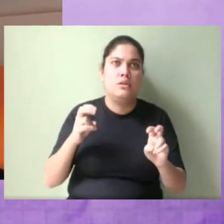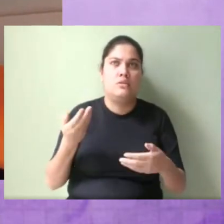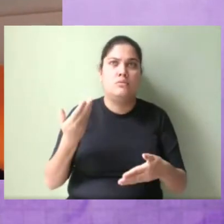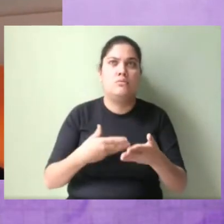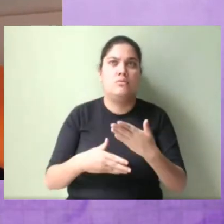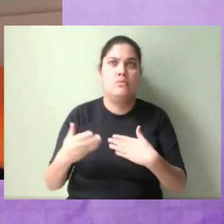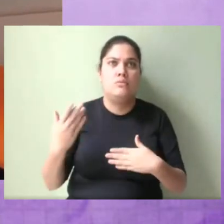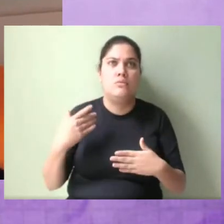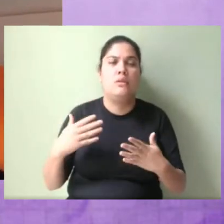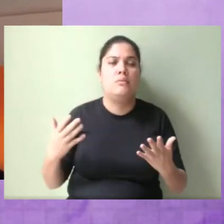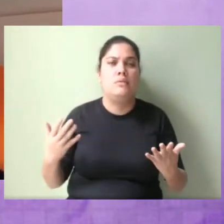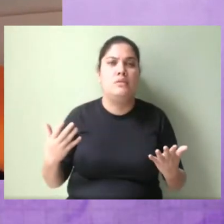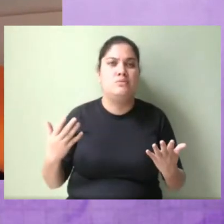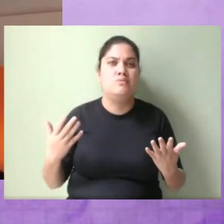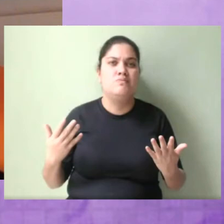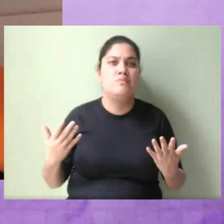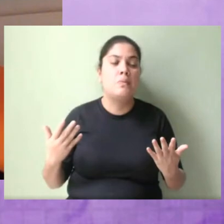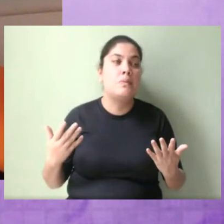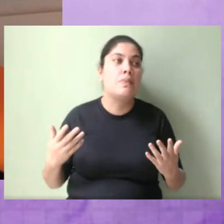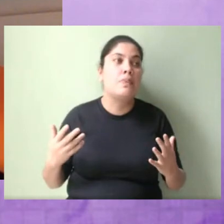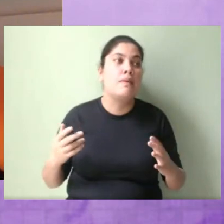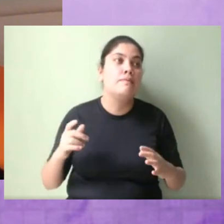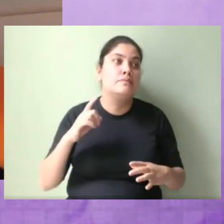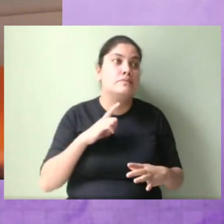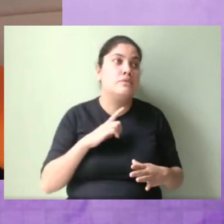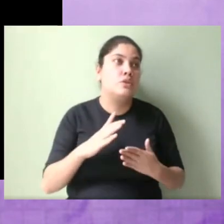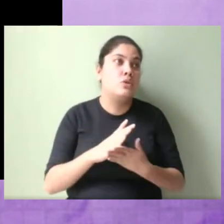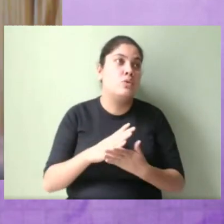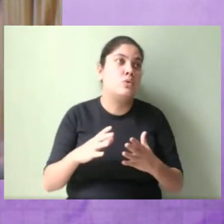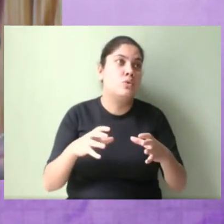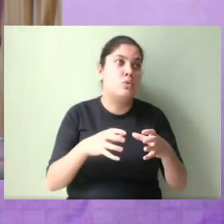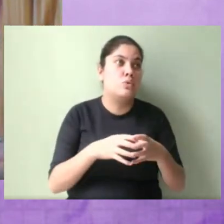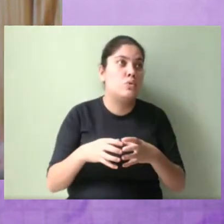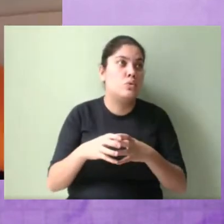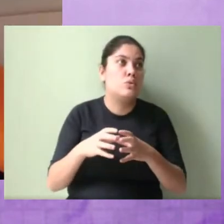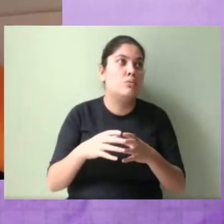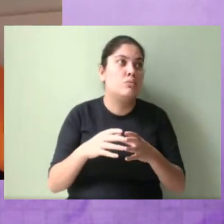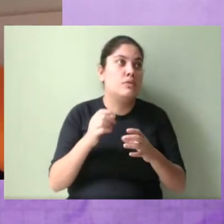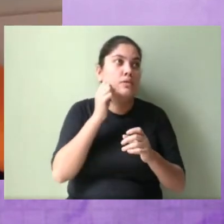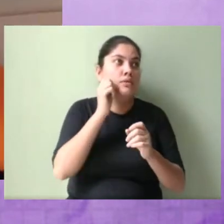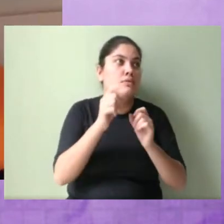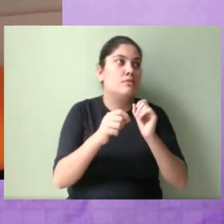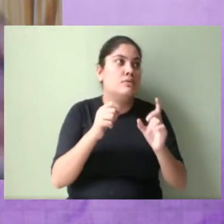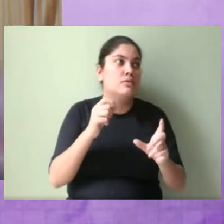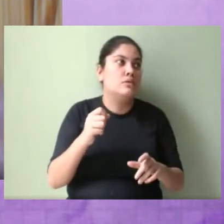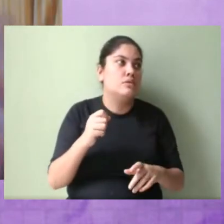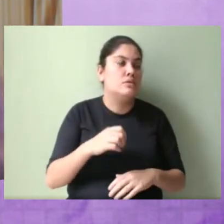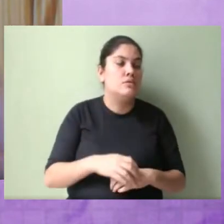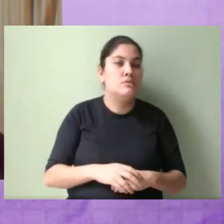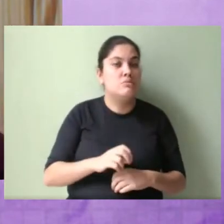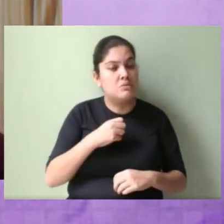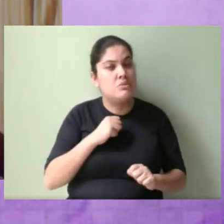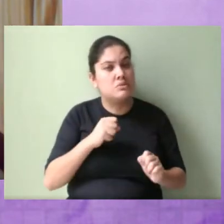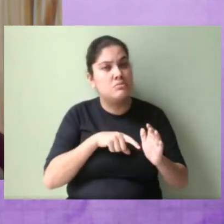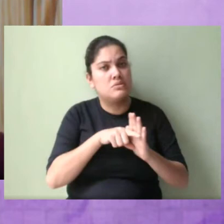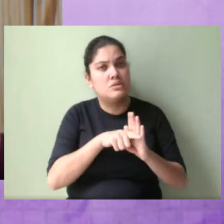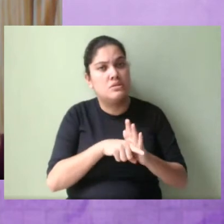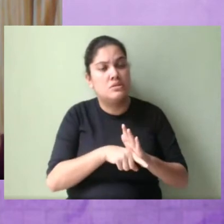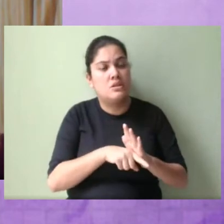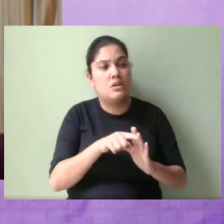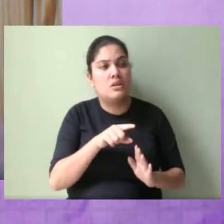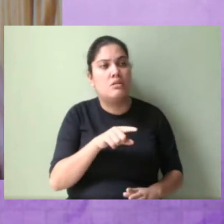que se contentar com isso, sabe? Então acho que essa é a melhor resposta que eu posso te dar. Até para saber essa questão